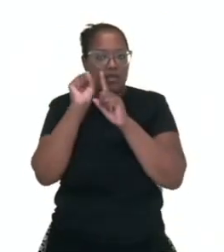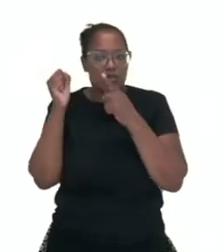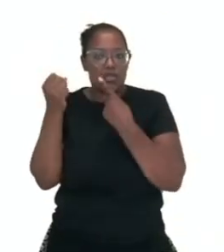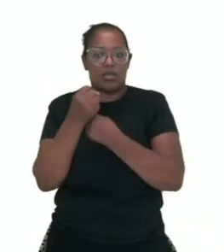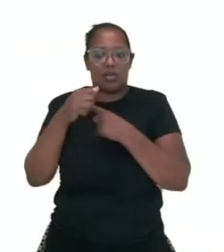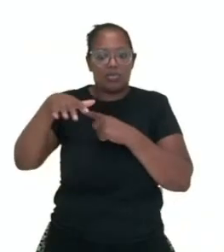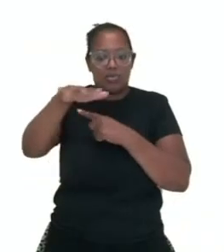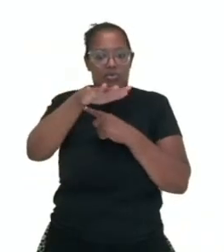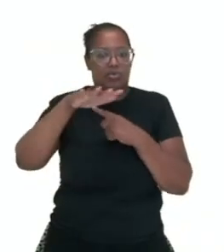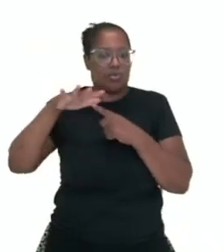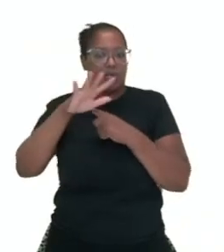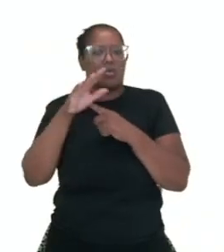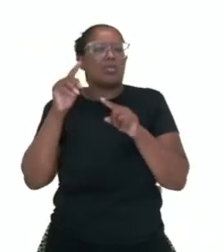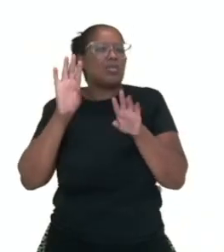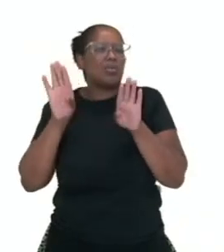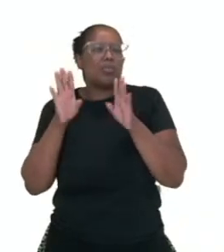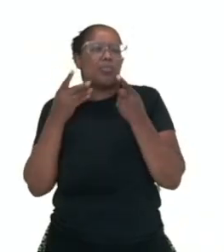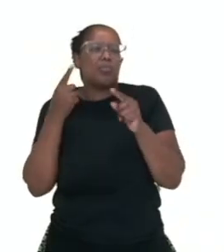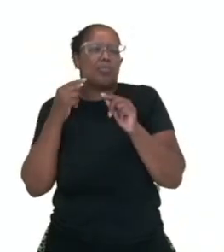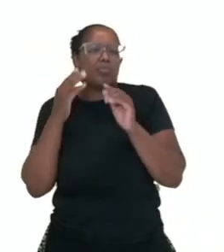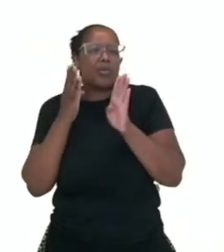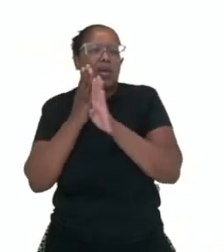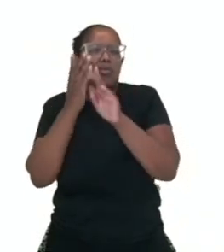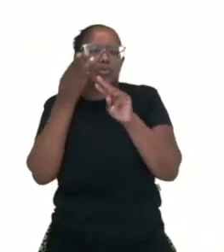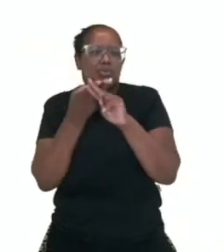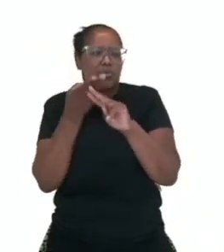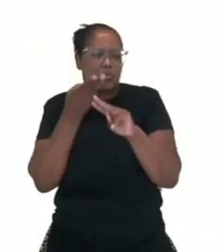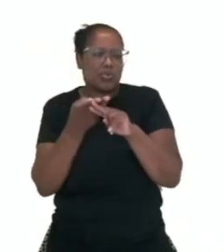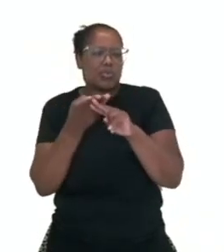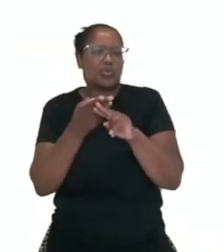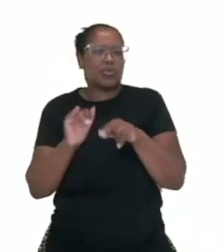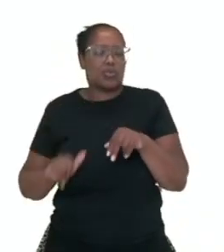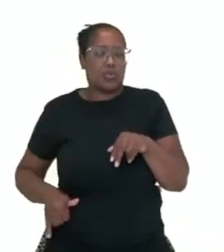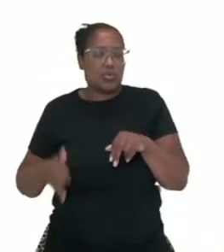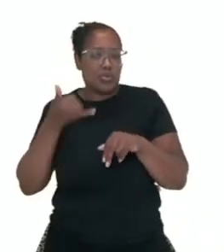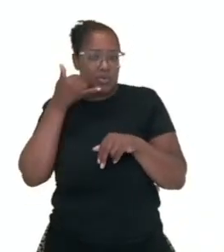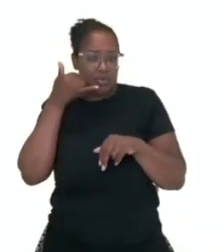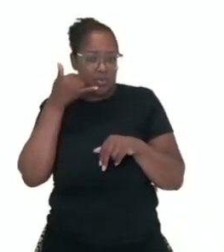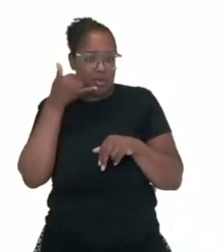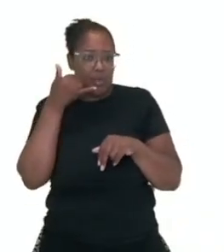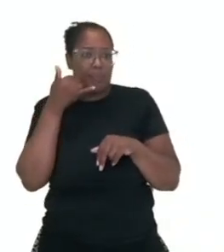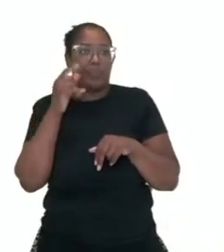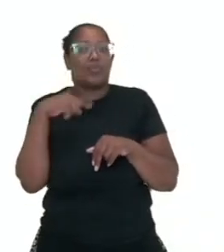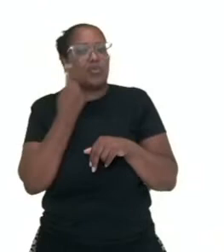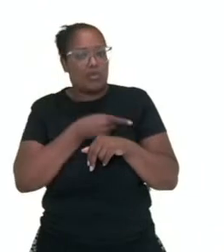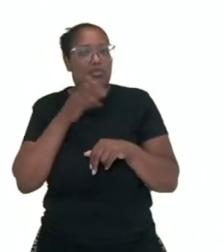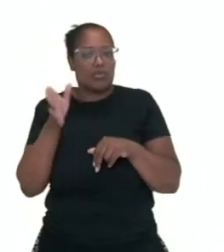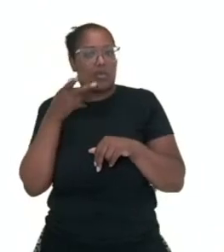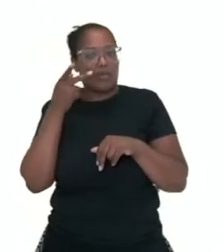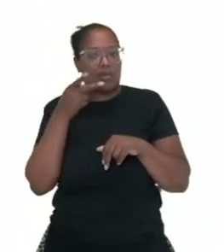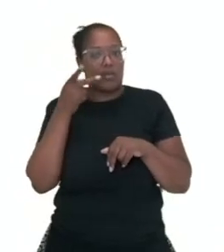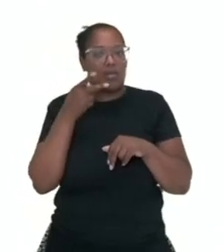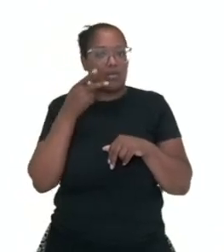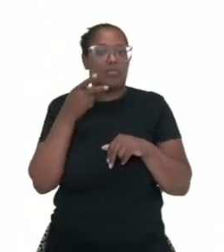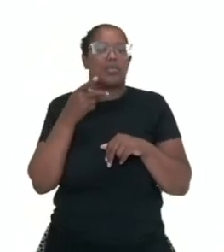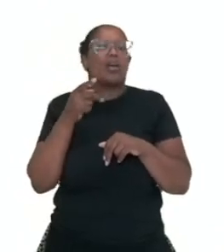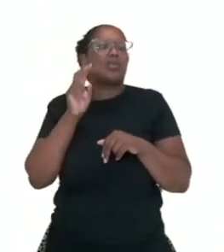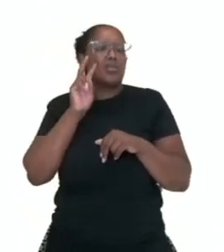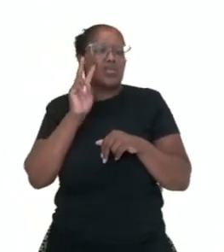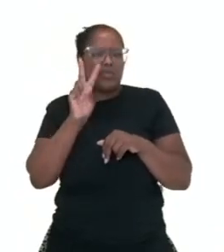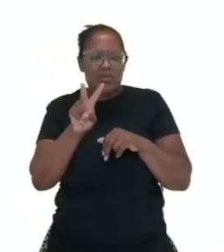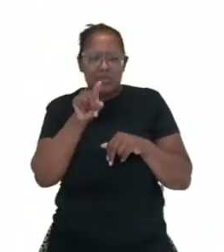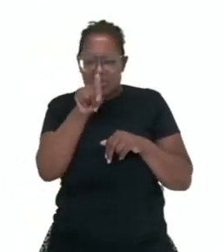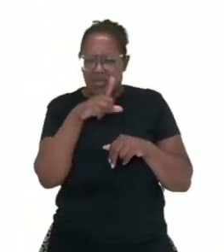principalmente com o uso dos celulares, né? A gente, inclusive, já falou no nosso exercício a questão do sedentarismo. E o smartphone? Você